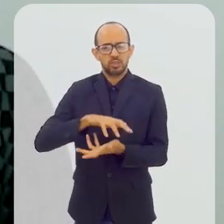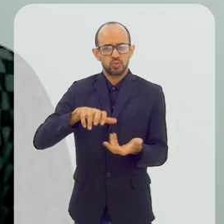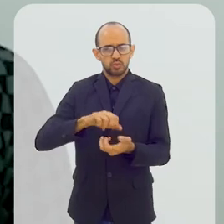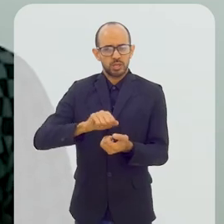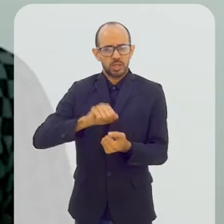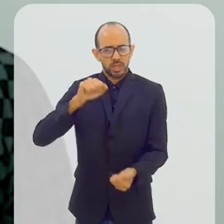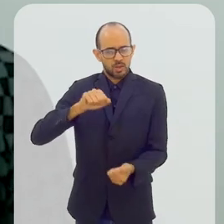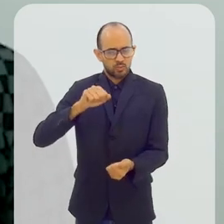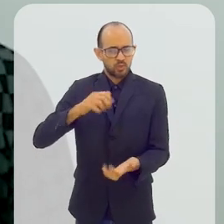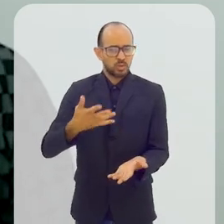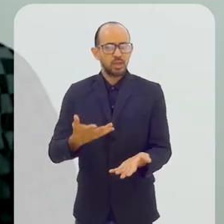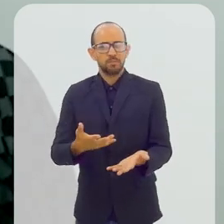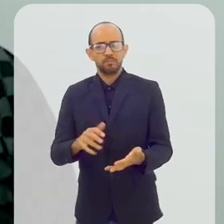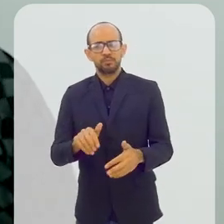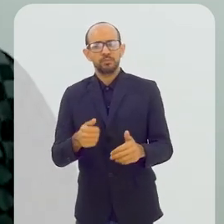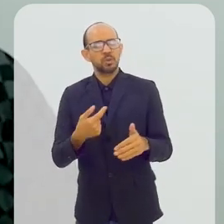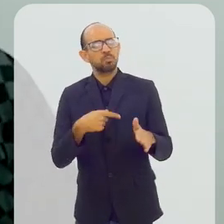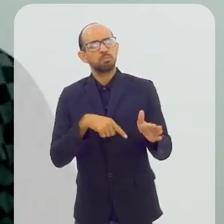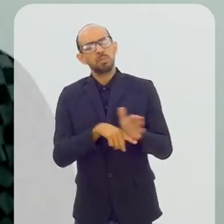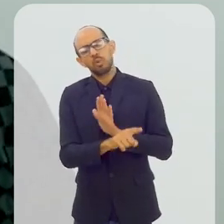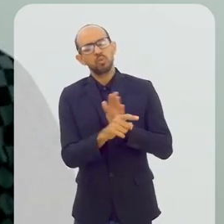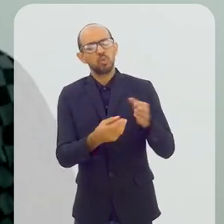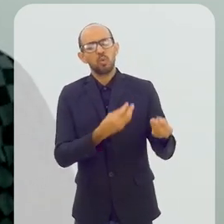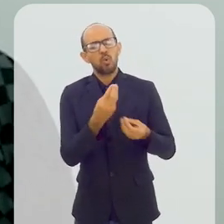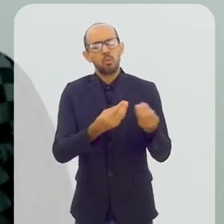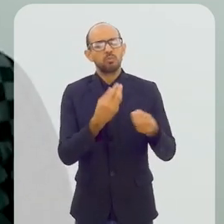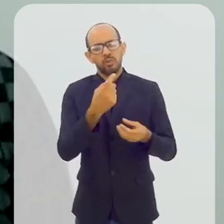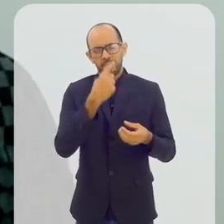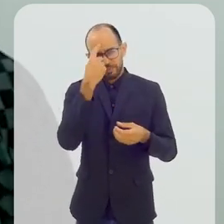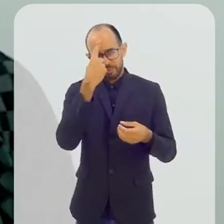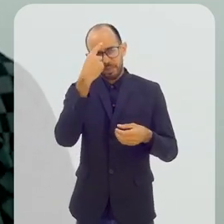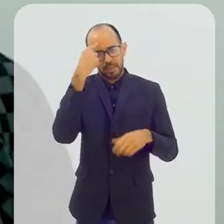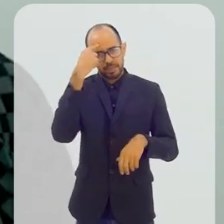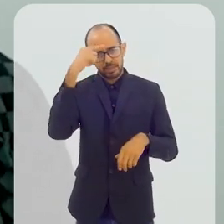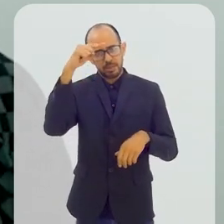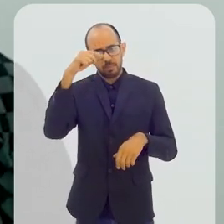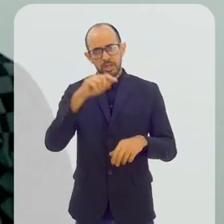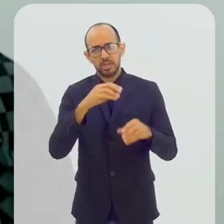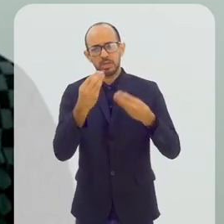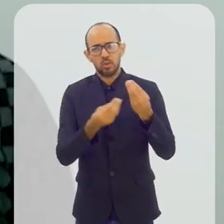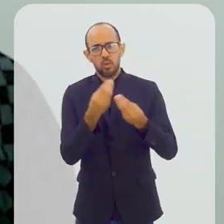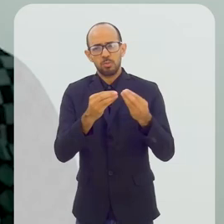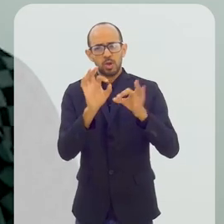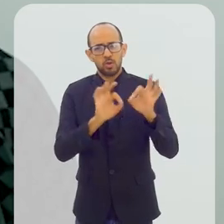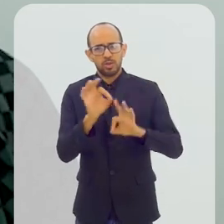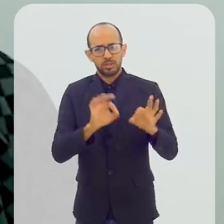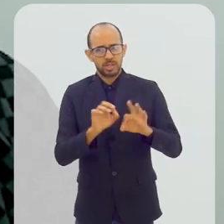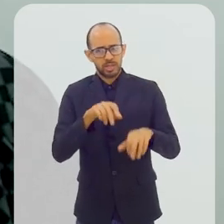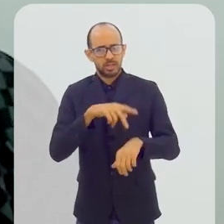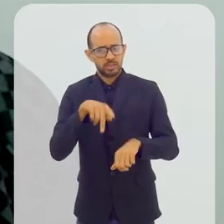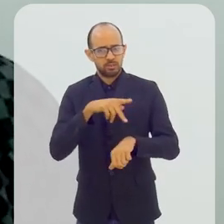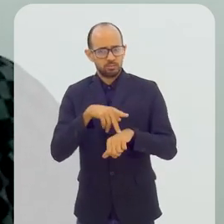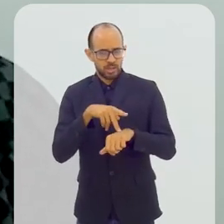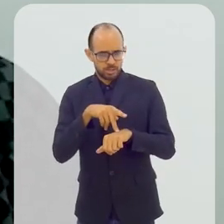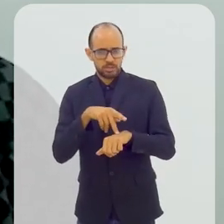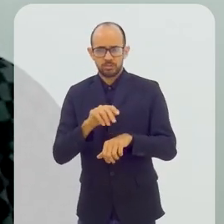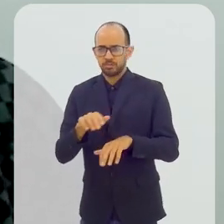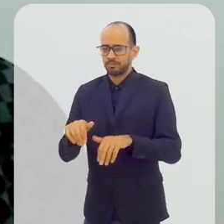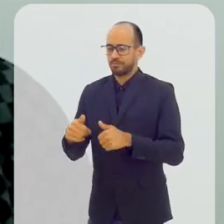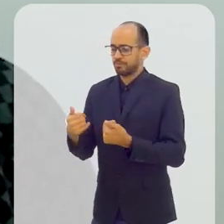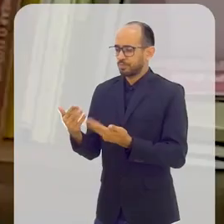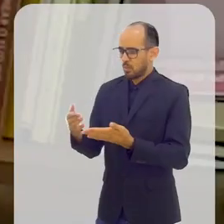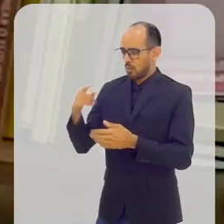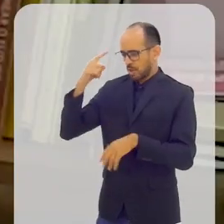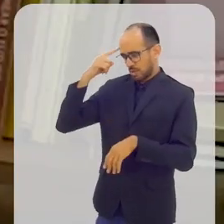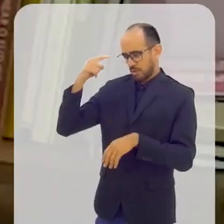tornar isso prático. Então, como é que surgiu a ideia da semana e como é que ela é organizada em todo o país?